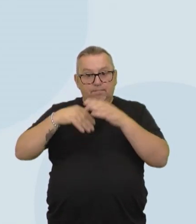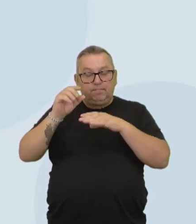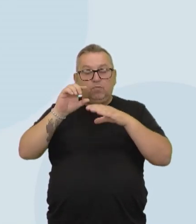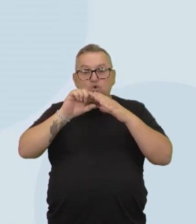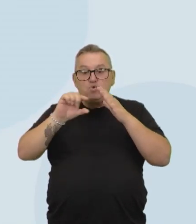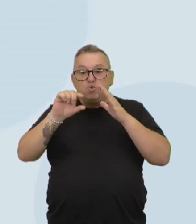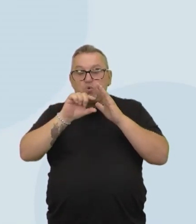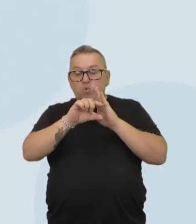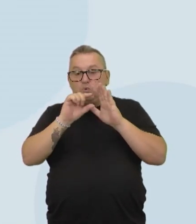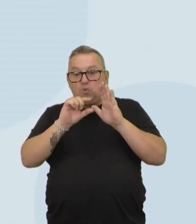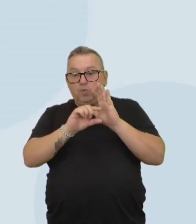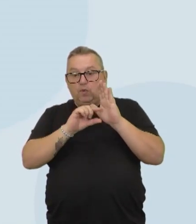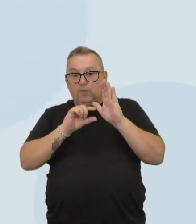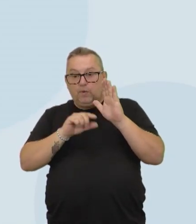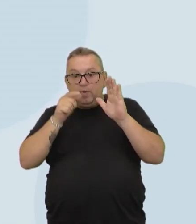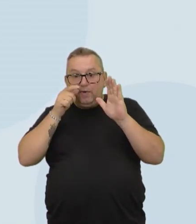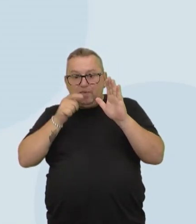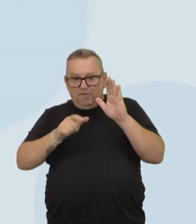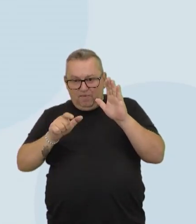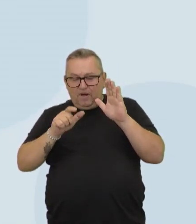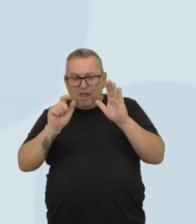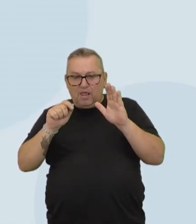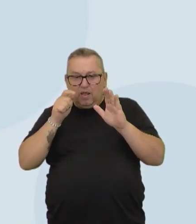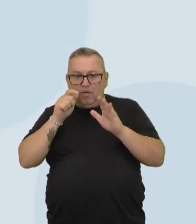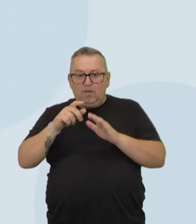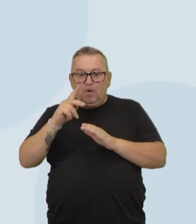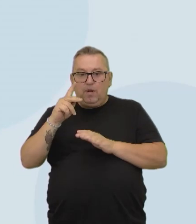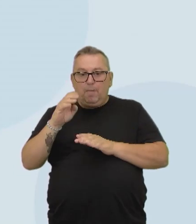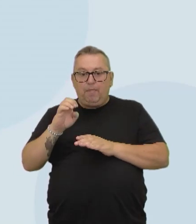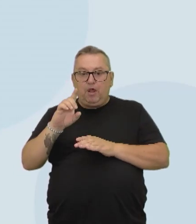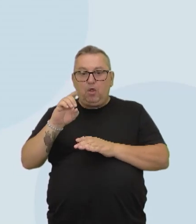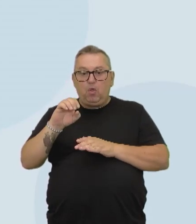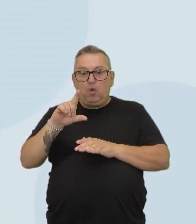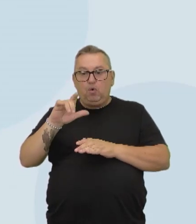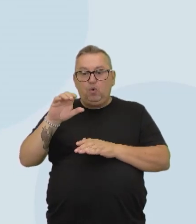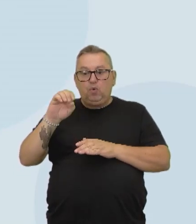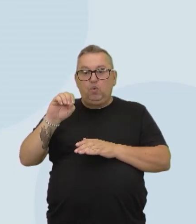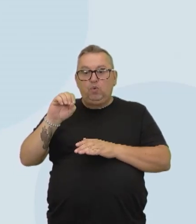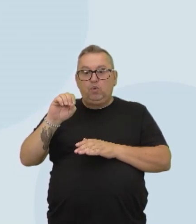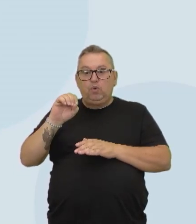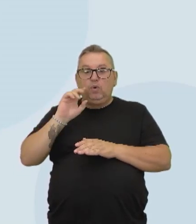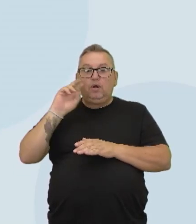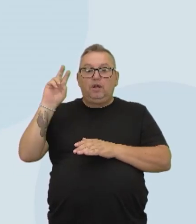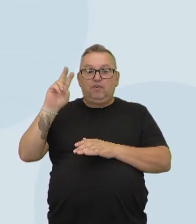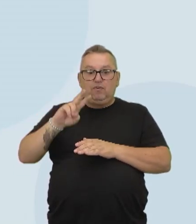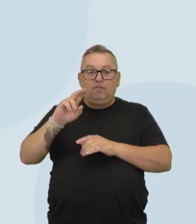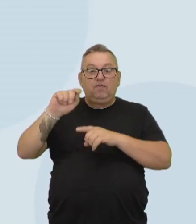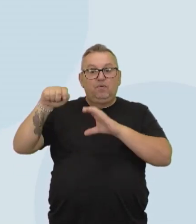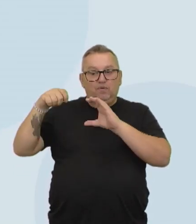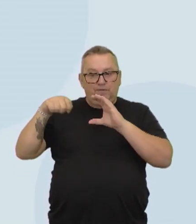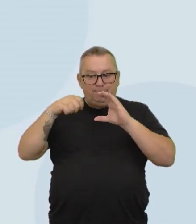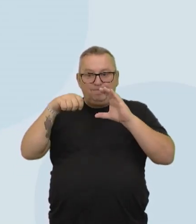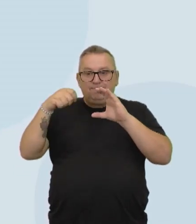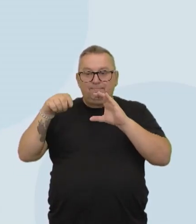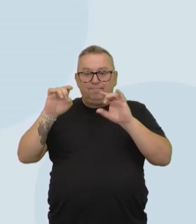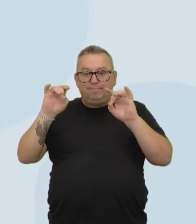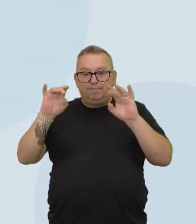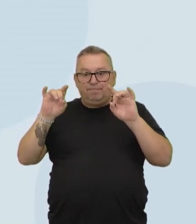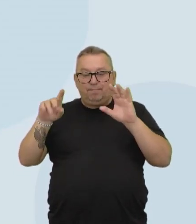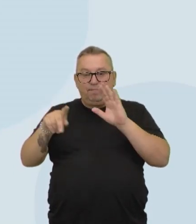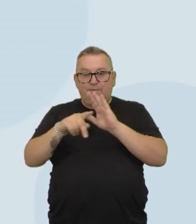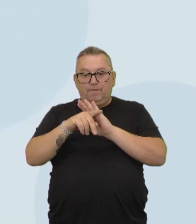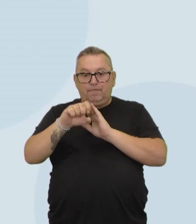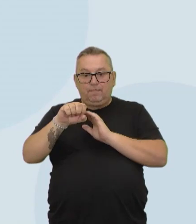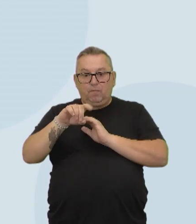camadas é feita visualmente no campo pelo pedólogo, que é aquele que a gente viu no vídeo, que é o especialista em